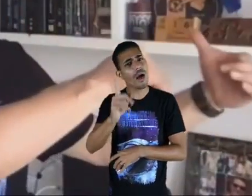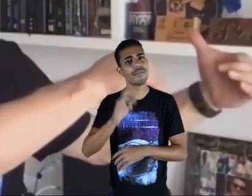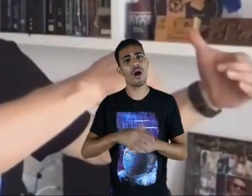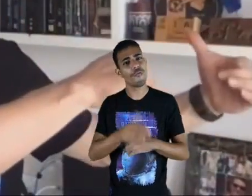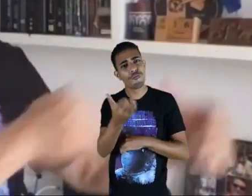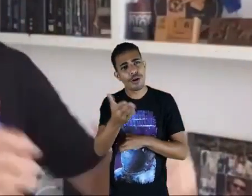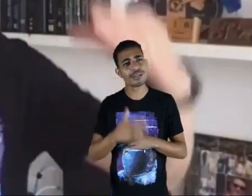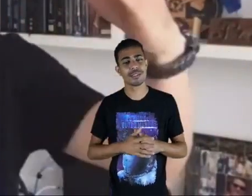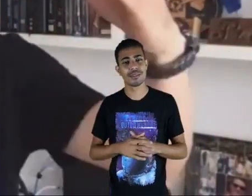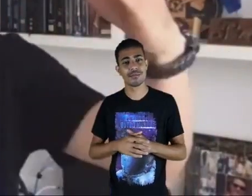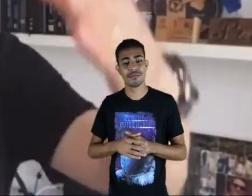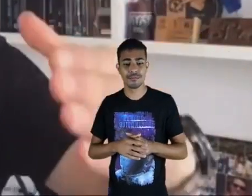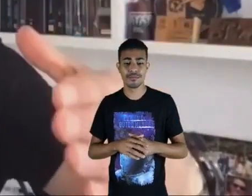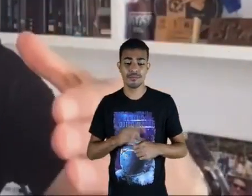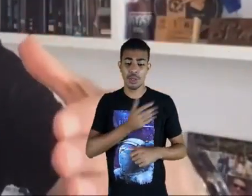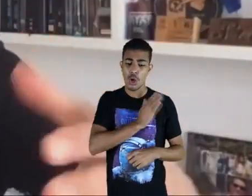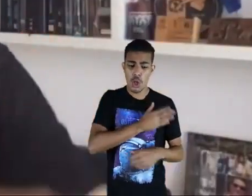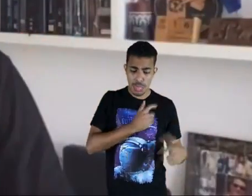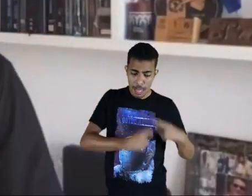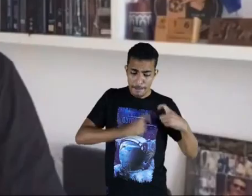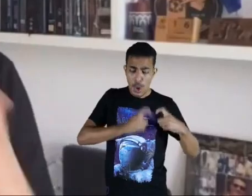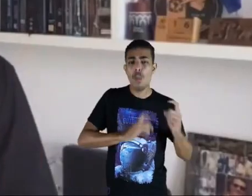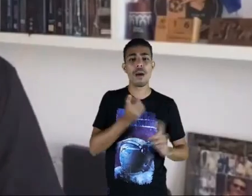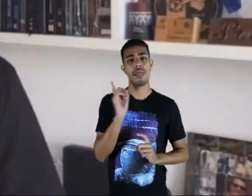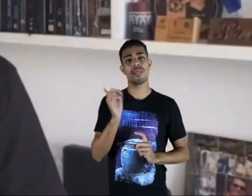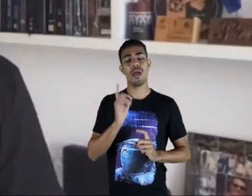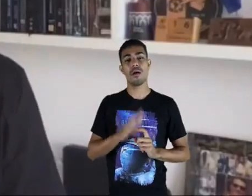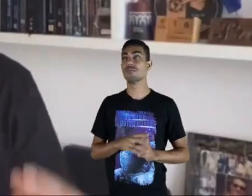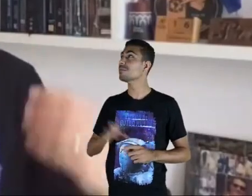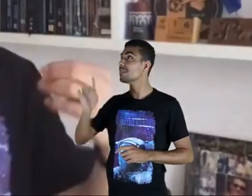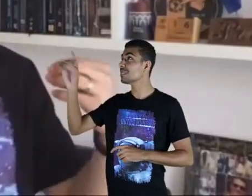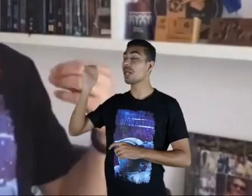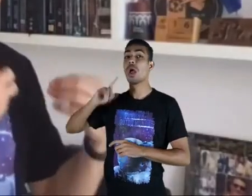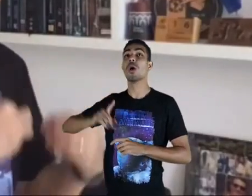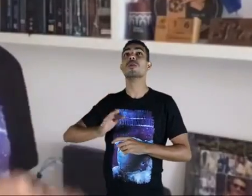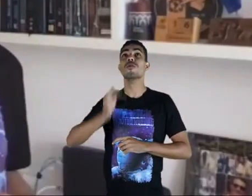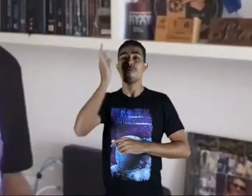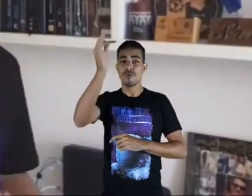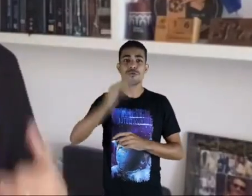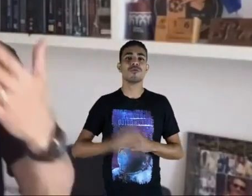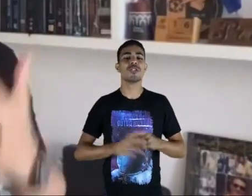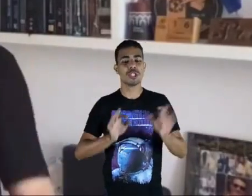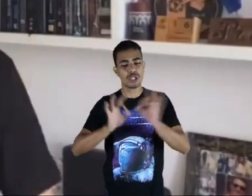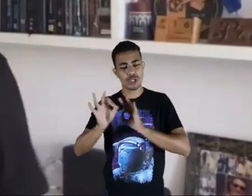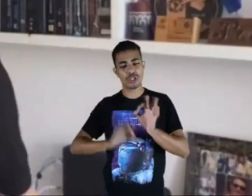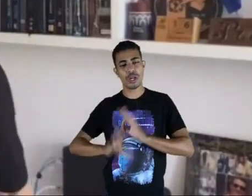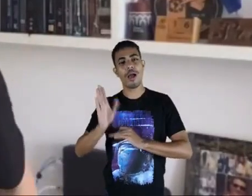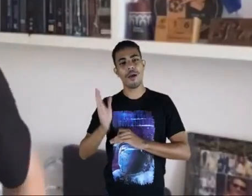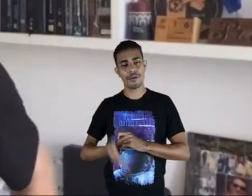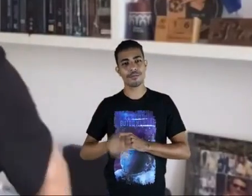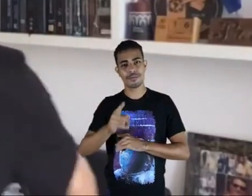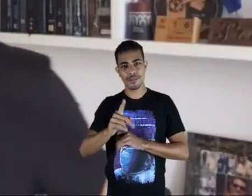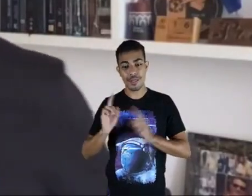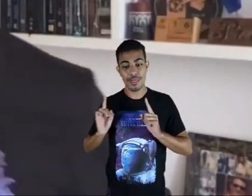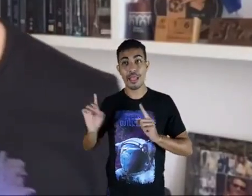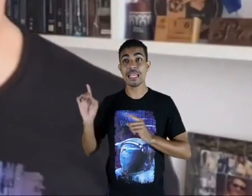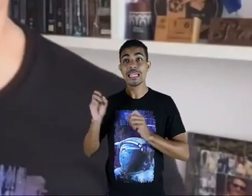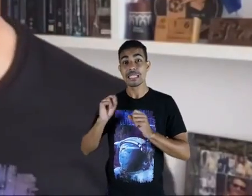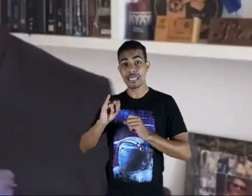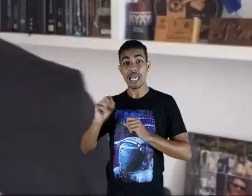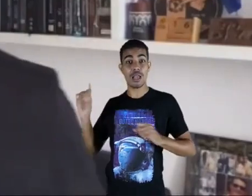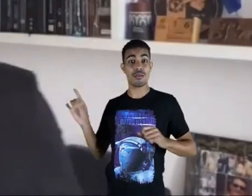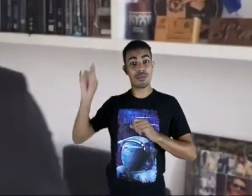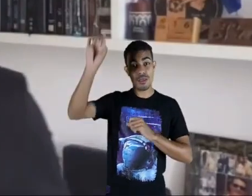se turbe o vosso coração, estou preparando para vocês um lugar, para que onde eu estou, estejais vós também. Esse é